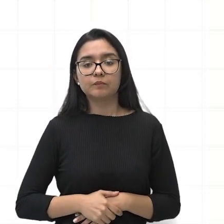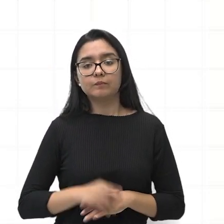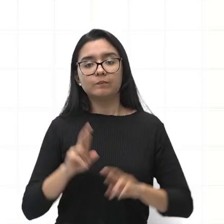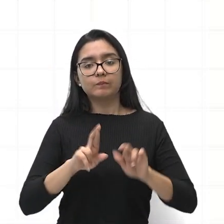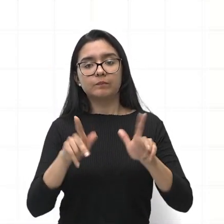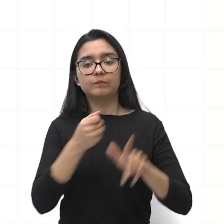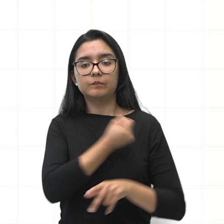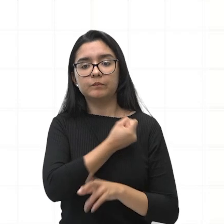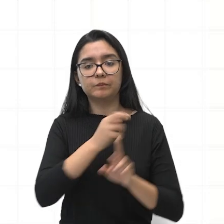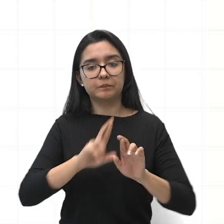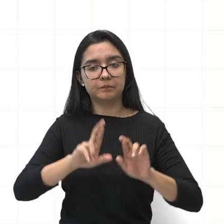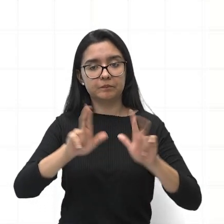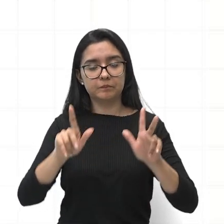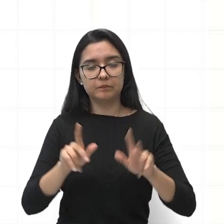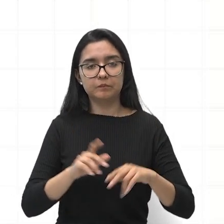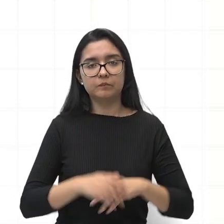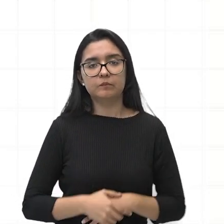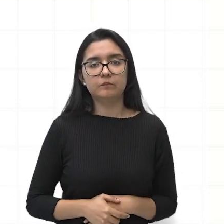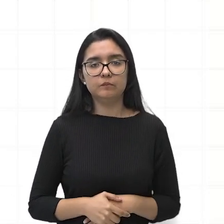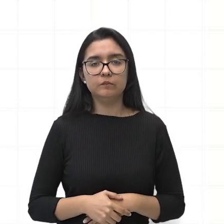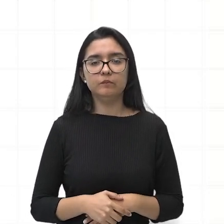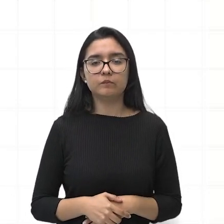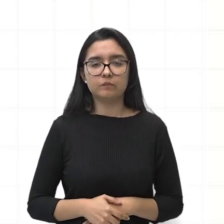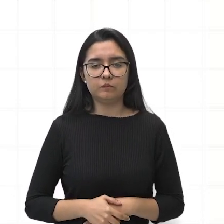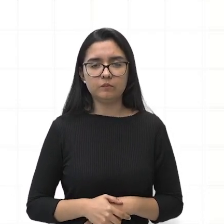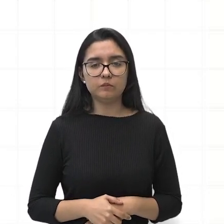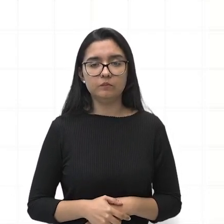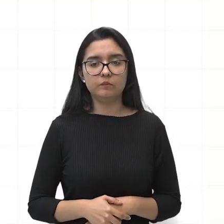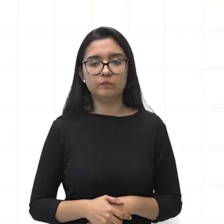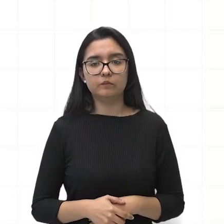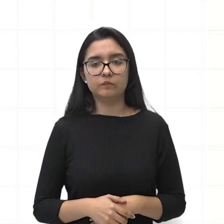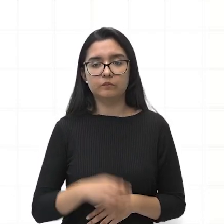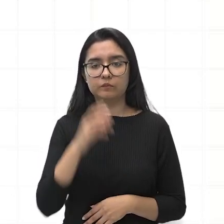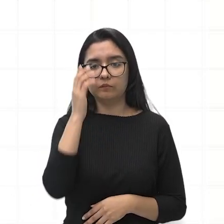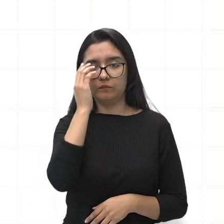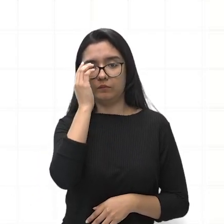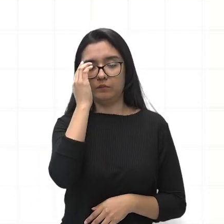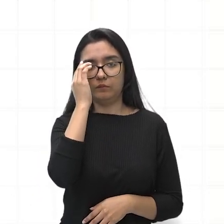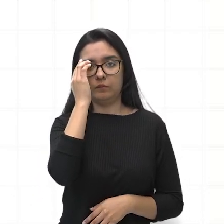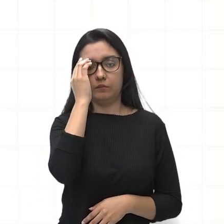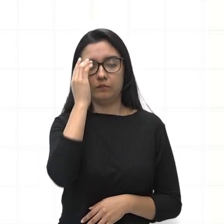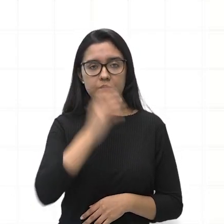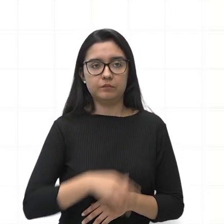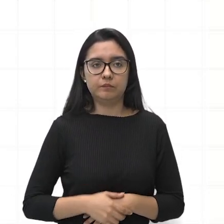Então pega aqui, quem vai ser o minuendo? É o